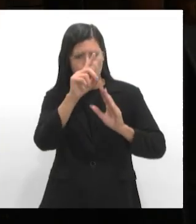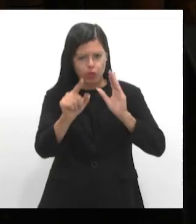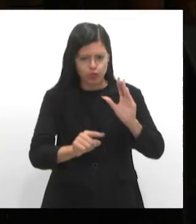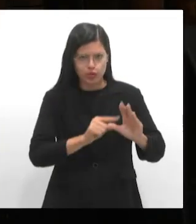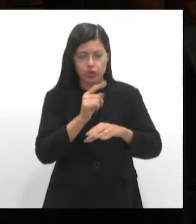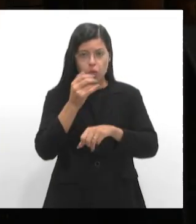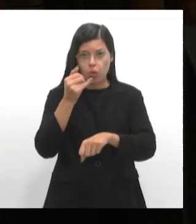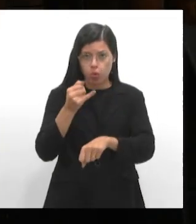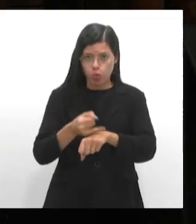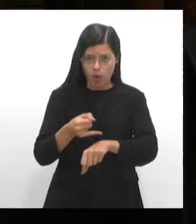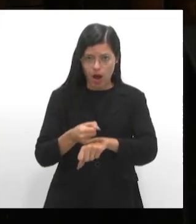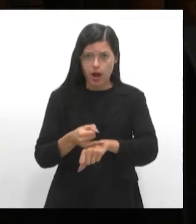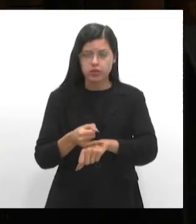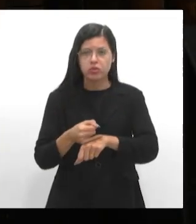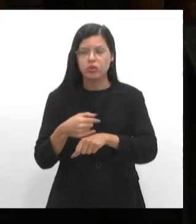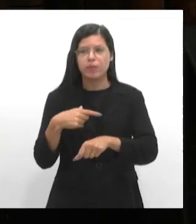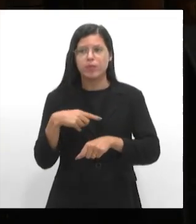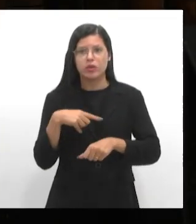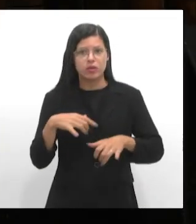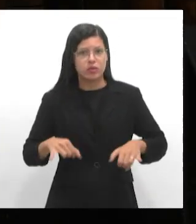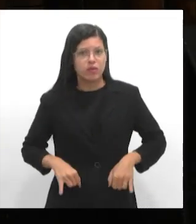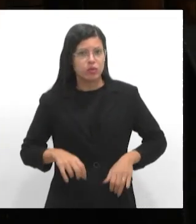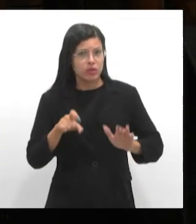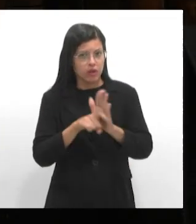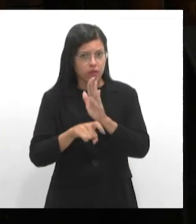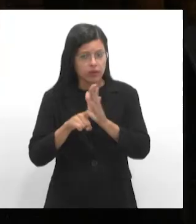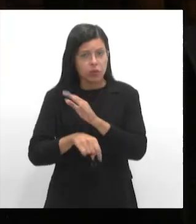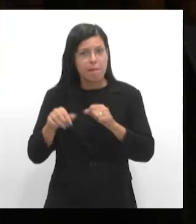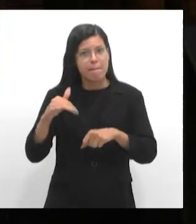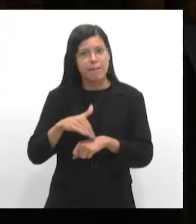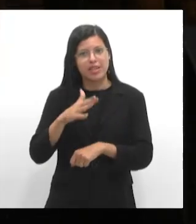um tarifaço de mais de 10%,